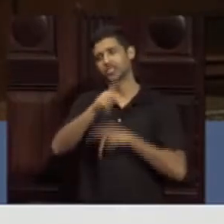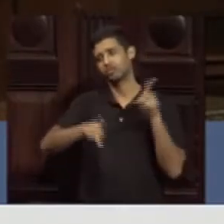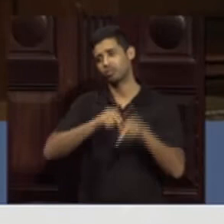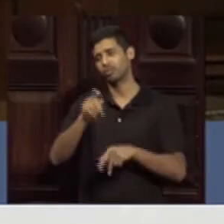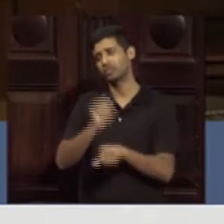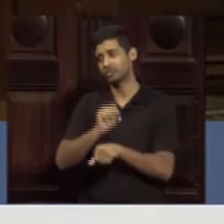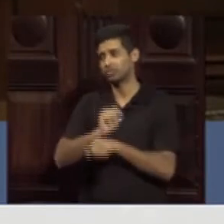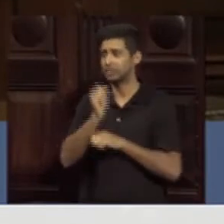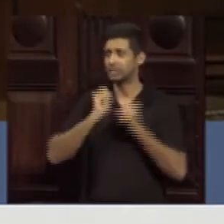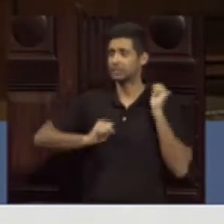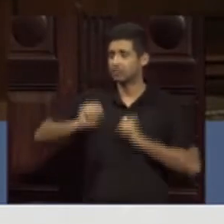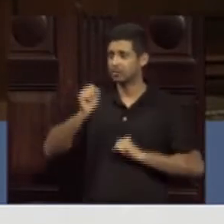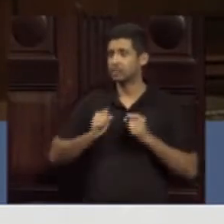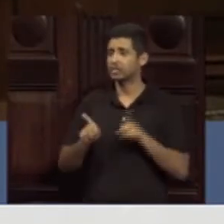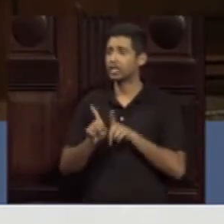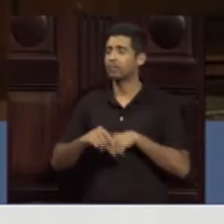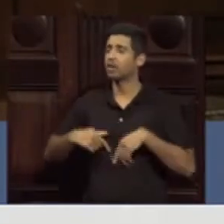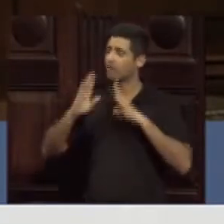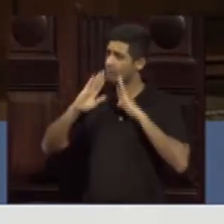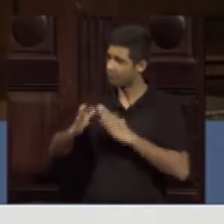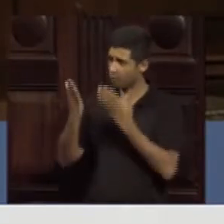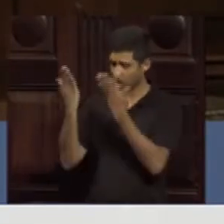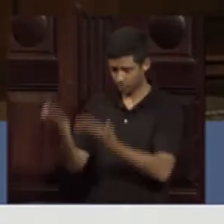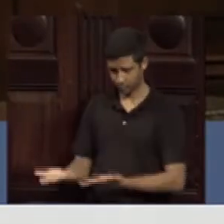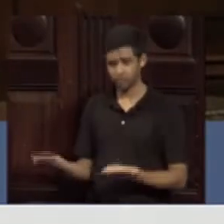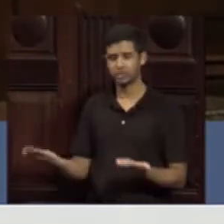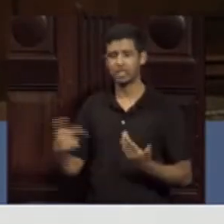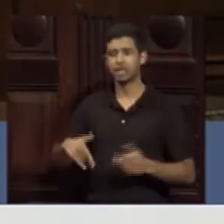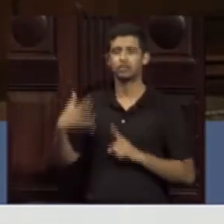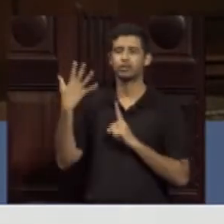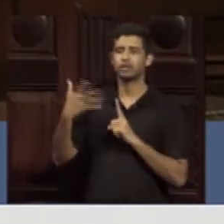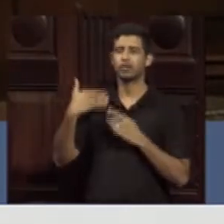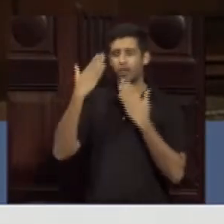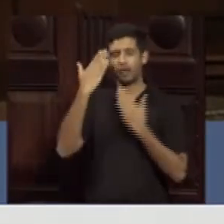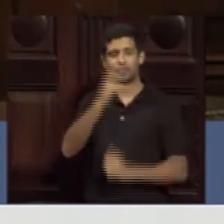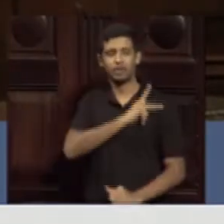espera e é isso que eu cobro a você dessa tribuna. Muito obrigado, senhor presidente.